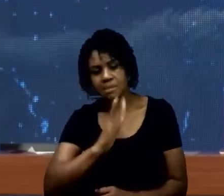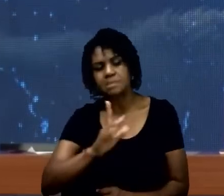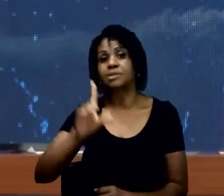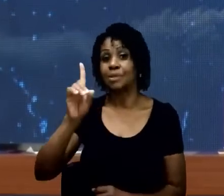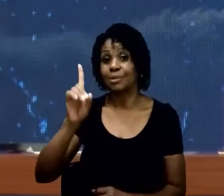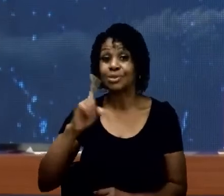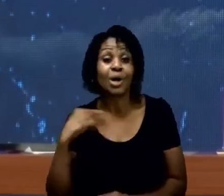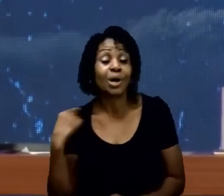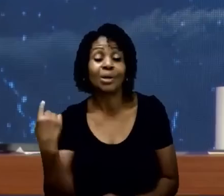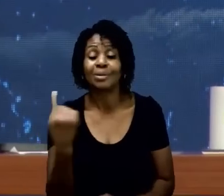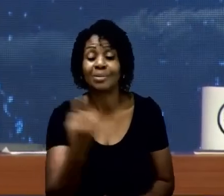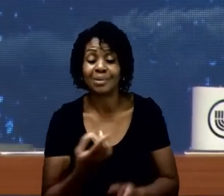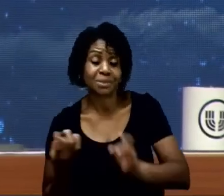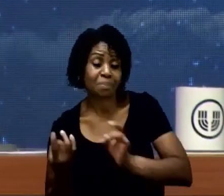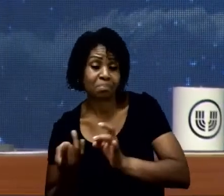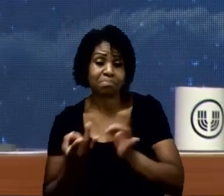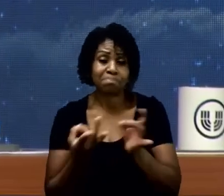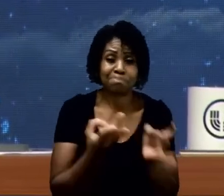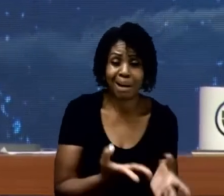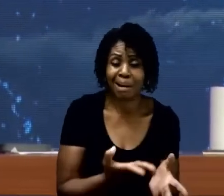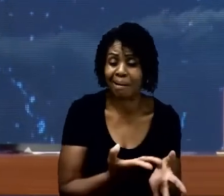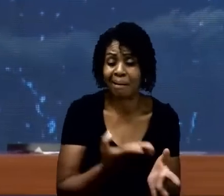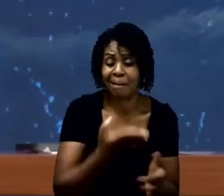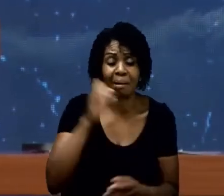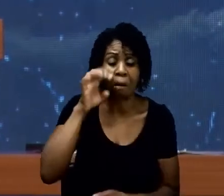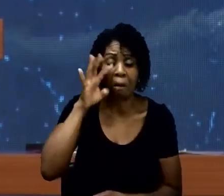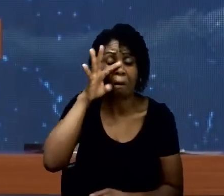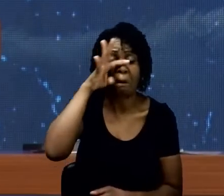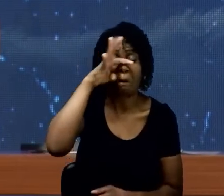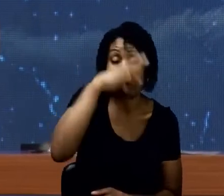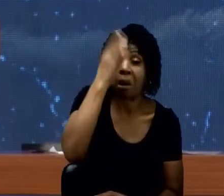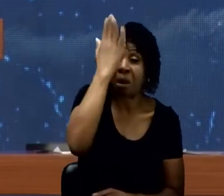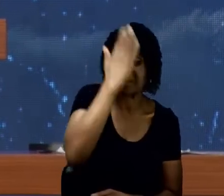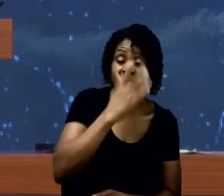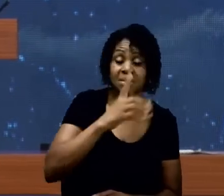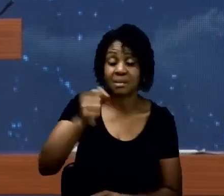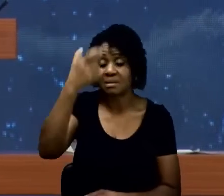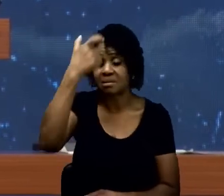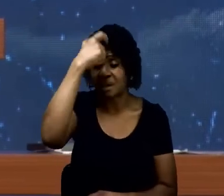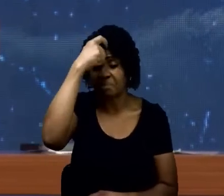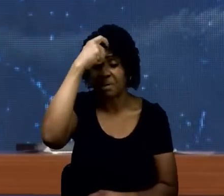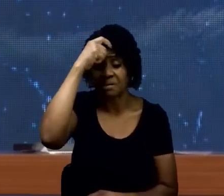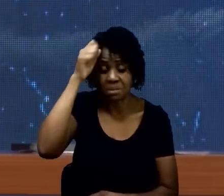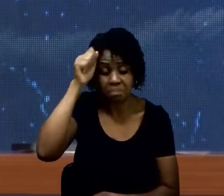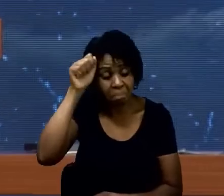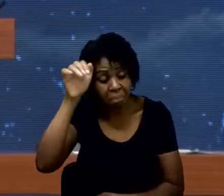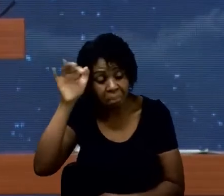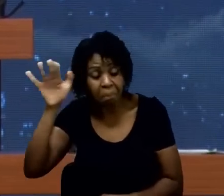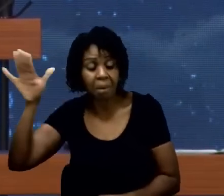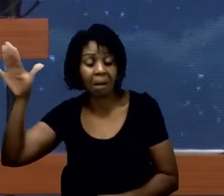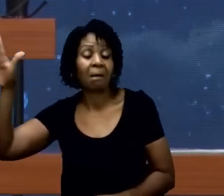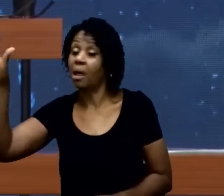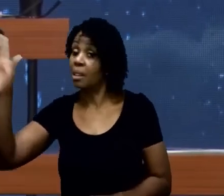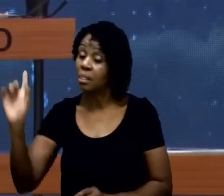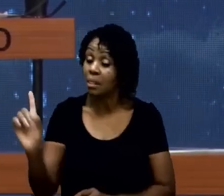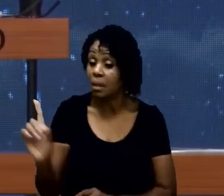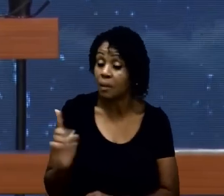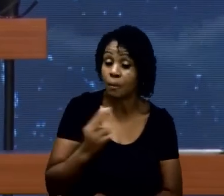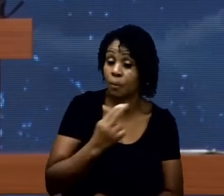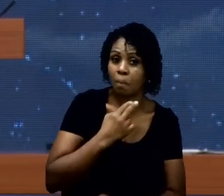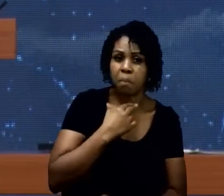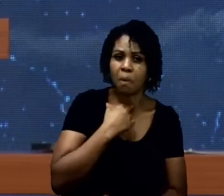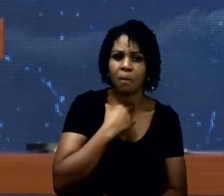deixamos a presença de Deus passar batido, porque a tua mente vai para um lado, a presença de Deus está aqui, tua mente foi para lá.